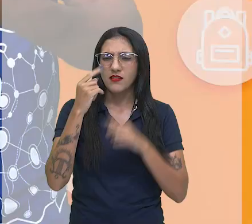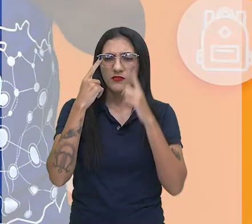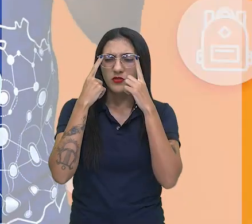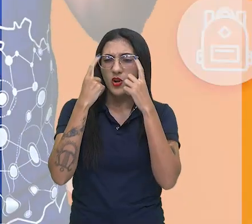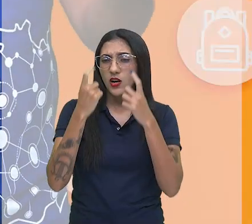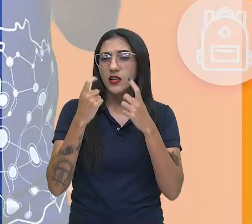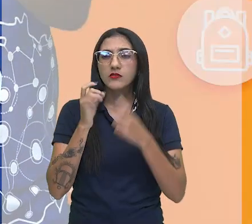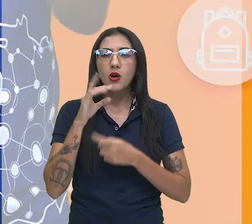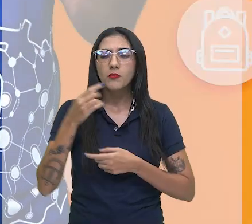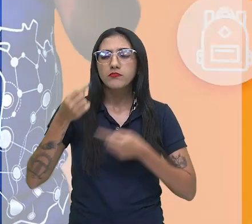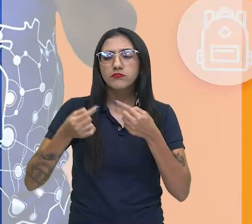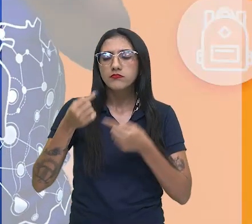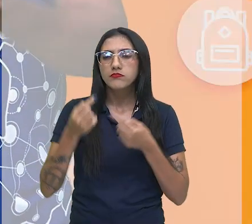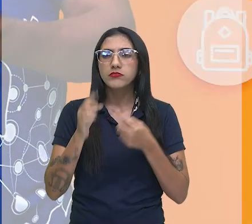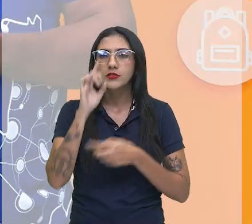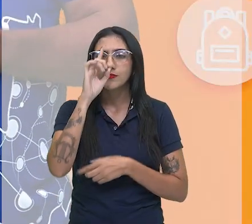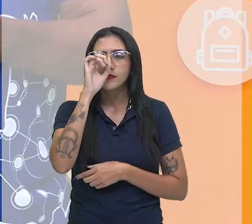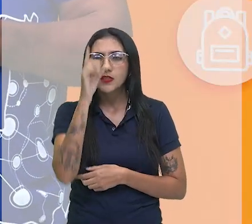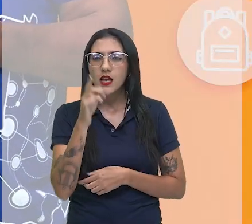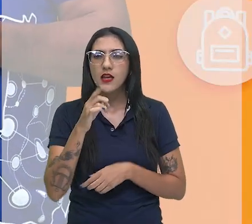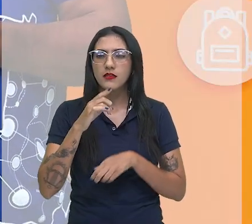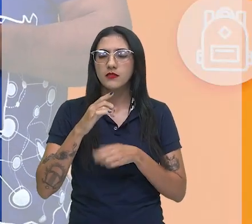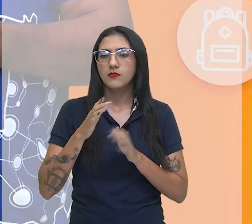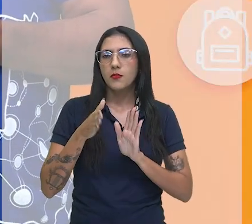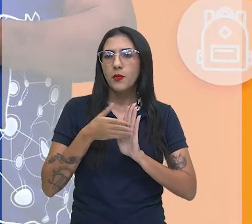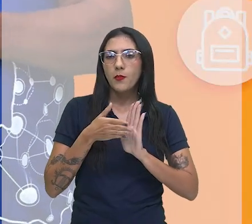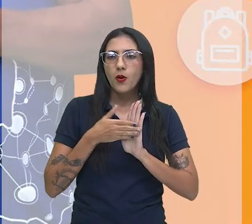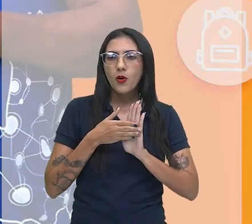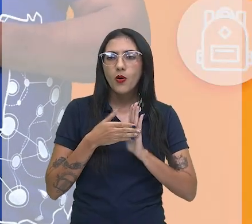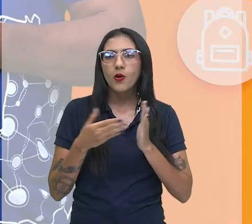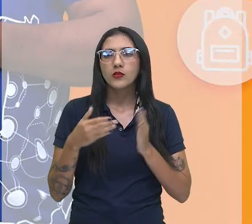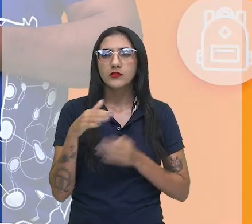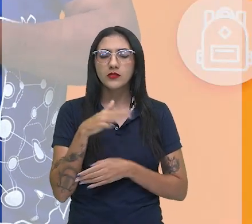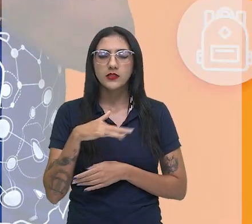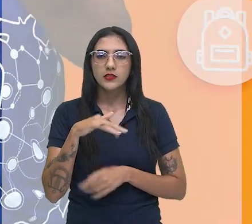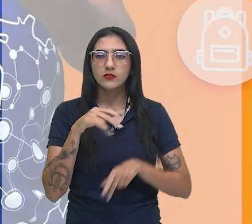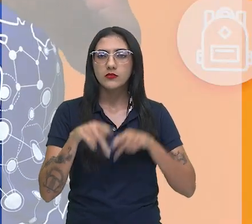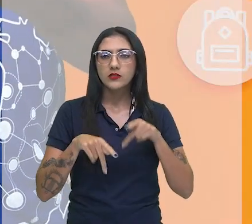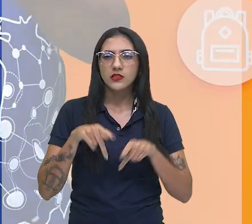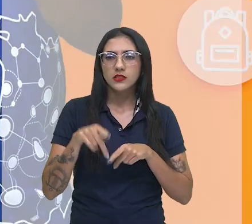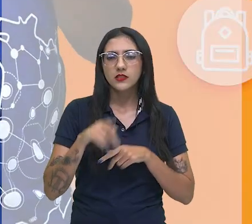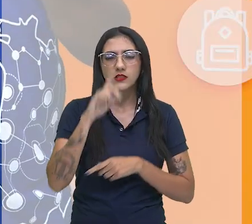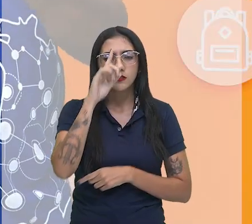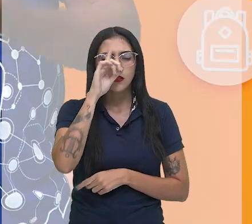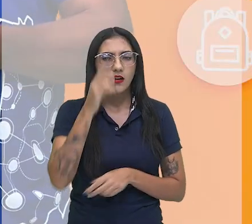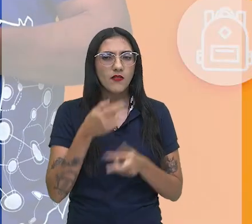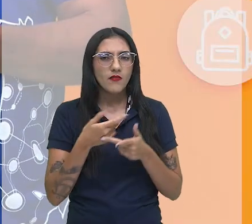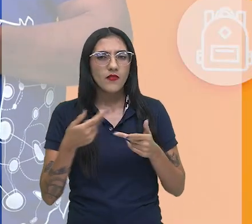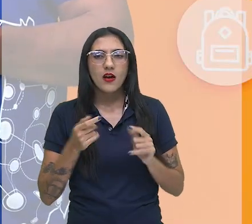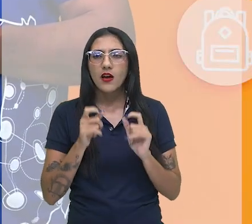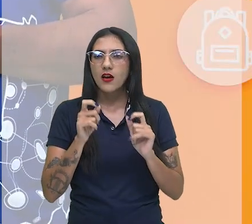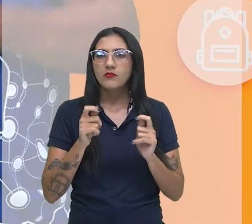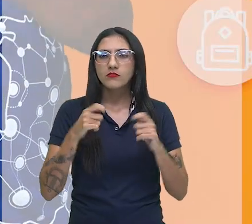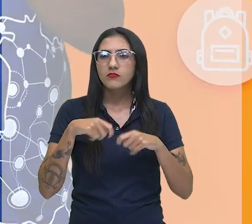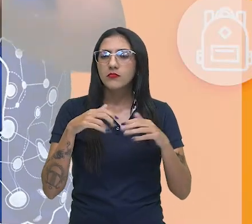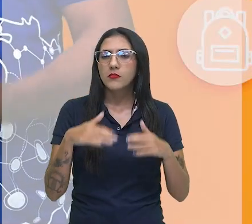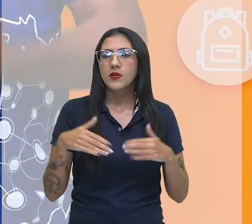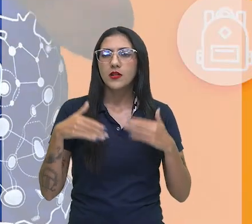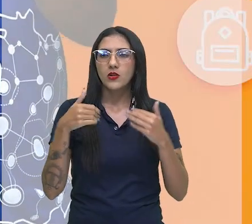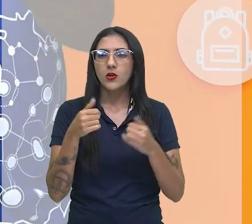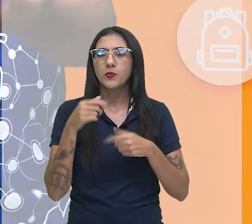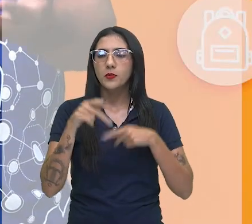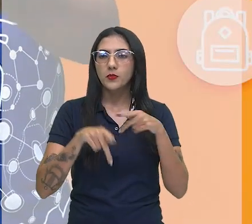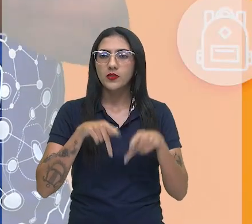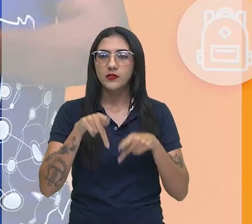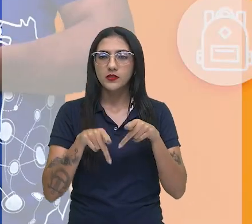mas discutir ideias, propostas, né? Com as pessoas, né? As suas ideias, o que é melhor para o povo, para a